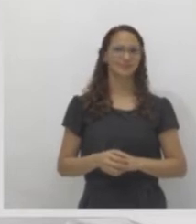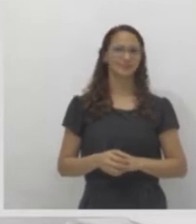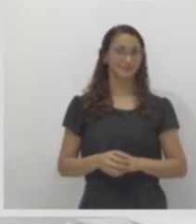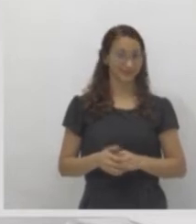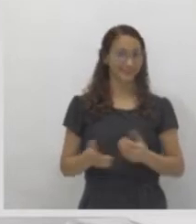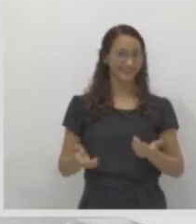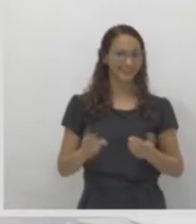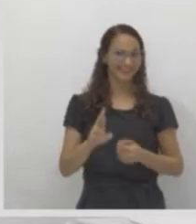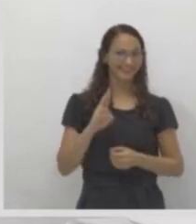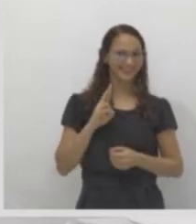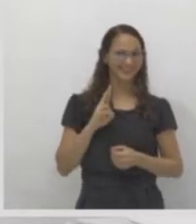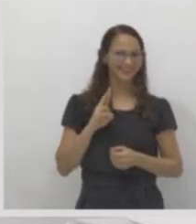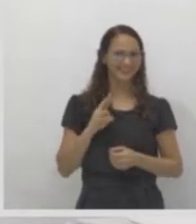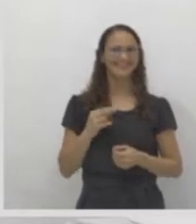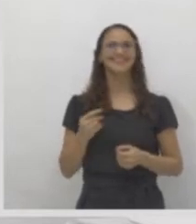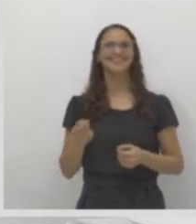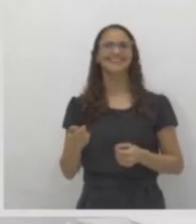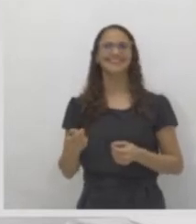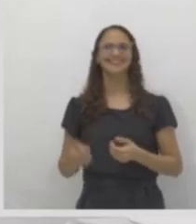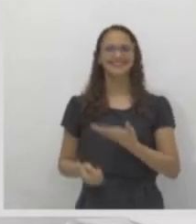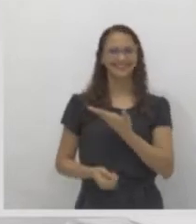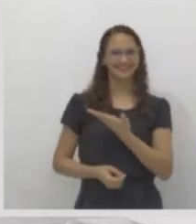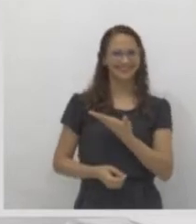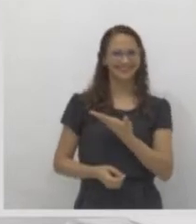Vamos à resposta.